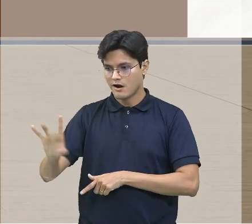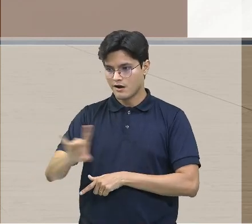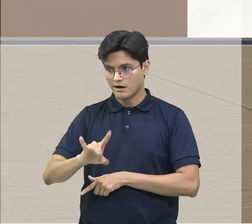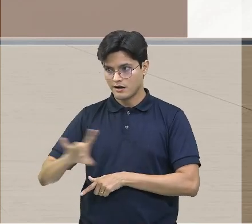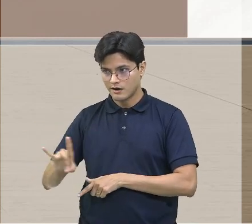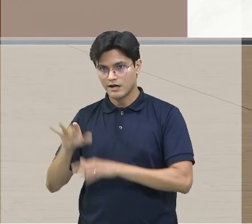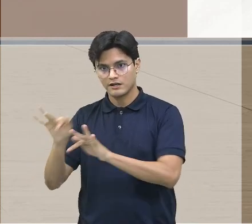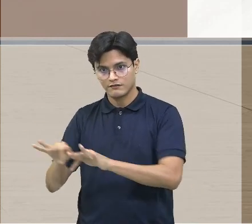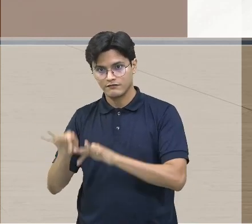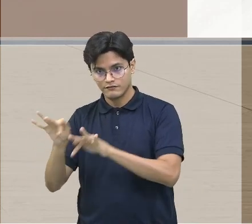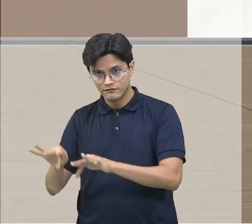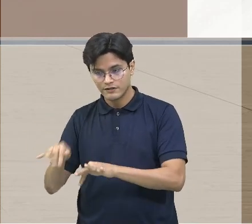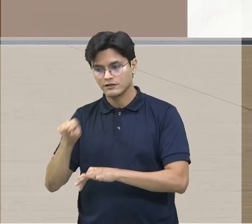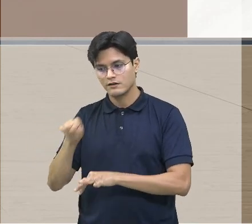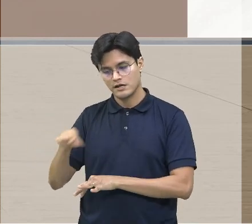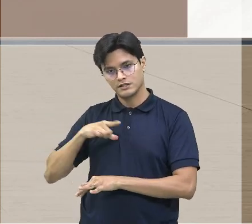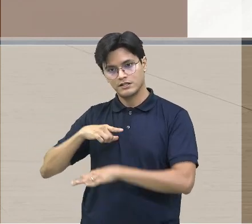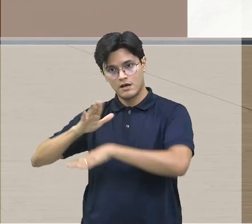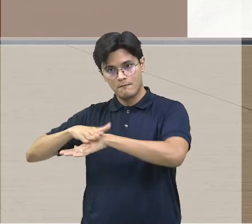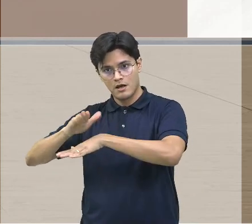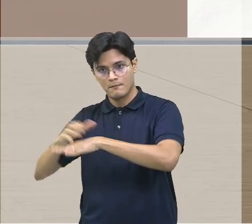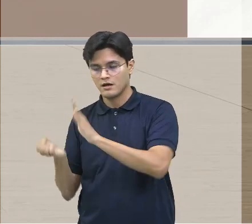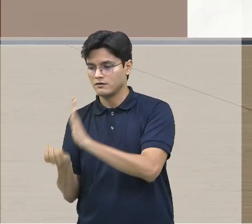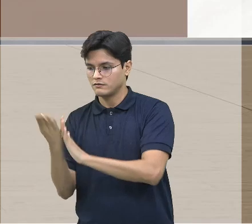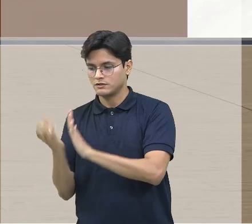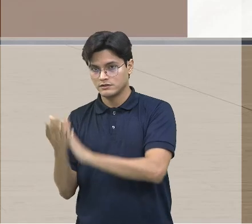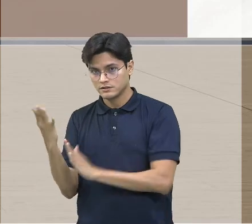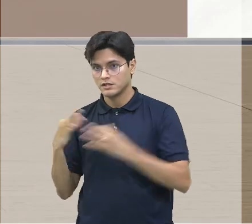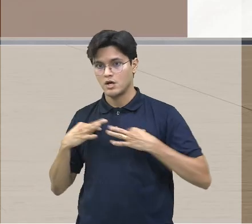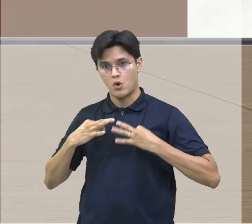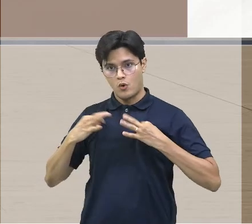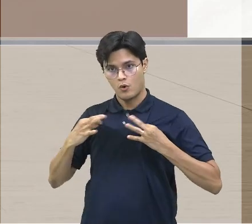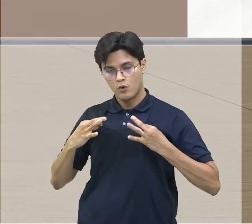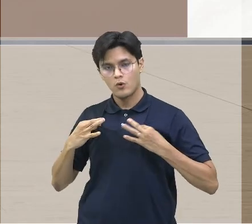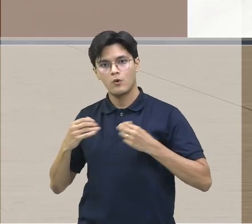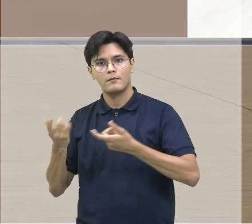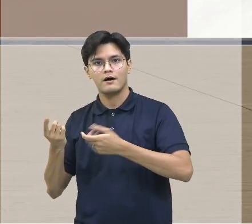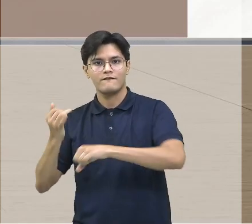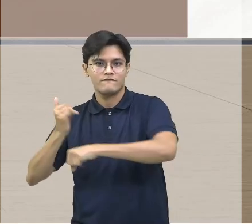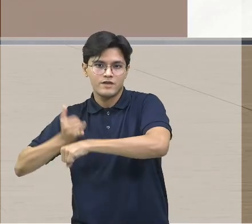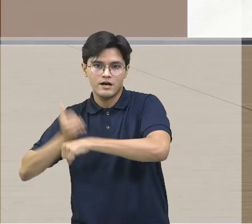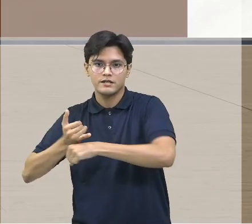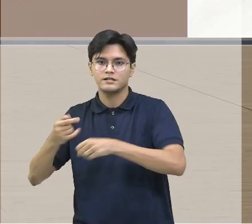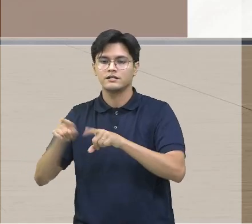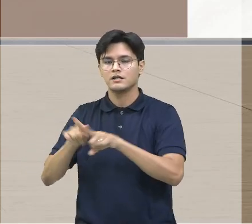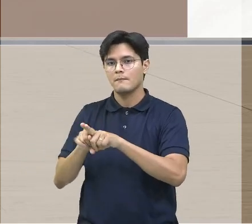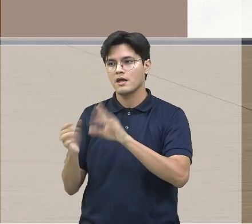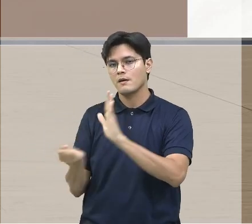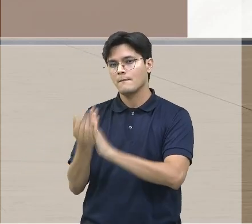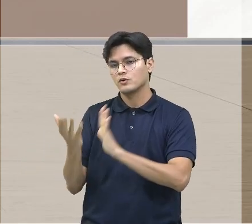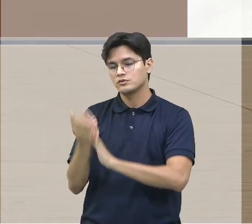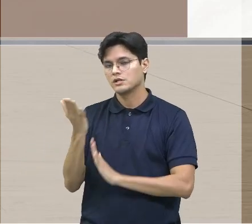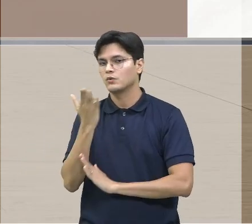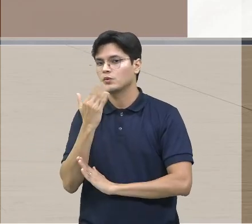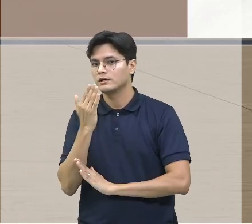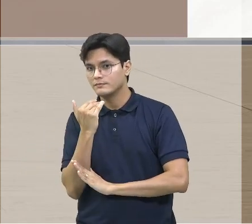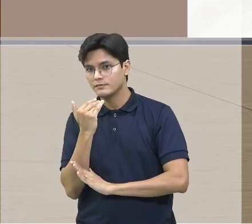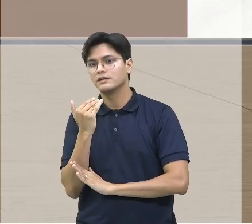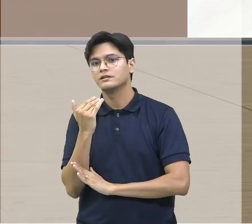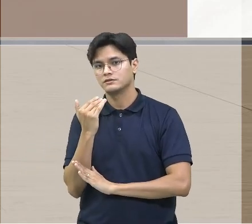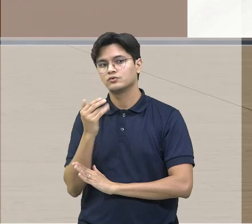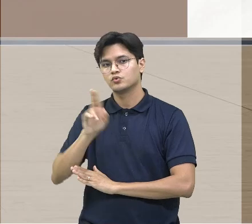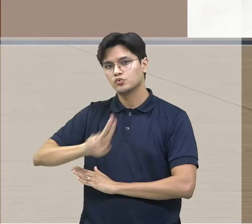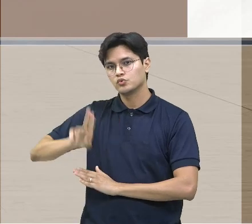de vestimentas, de ferraria, de carpintaria e principalmente na produção de alimentos a partir da base